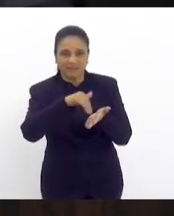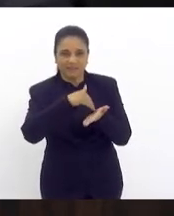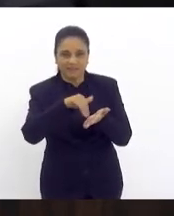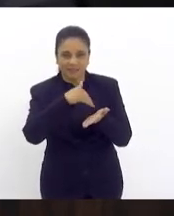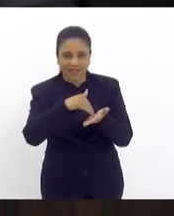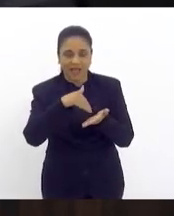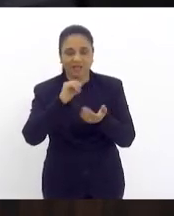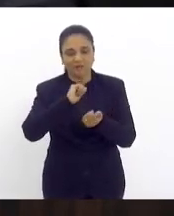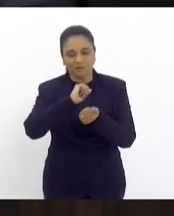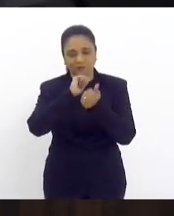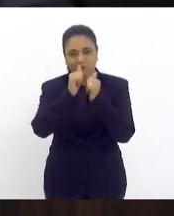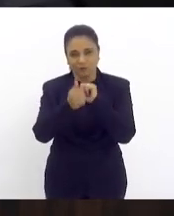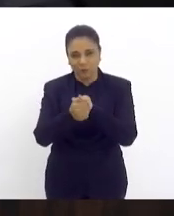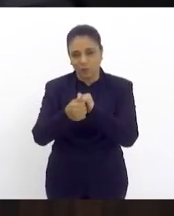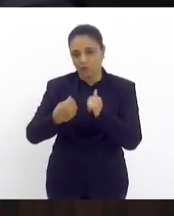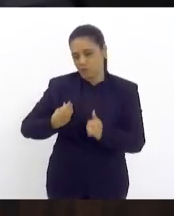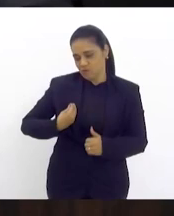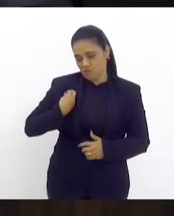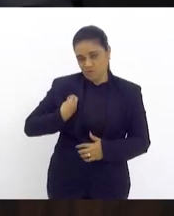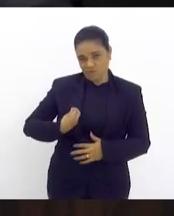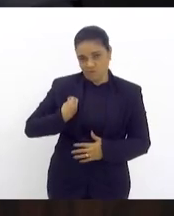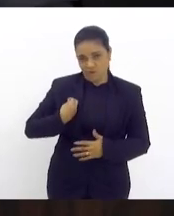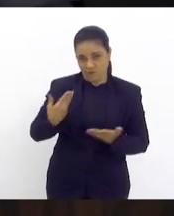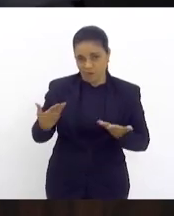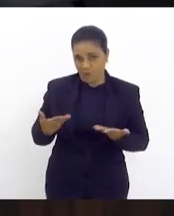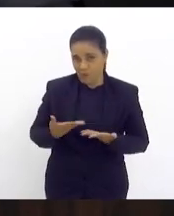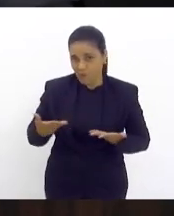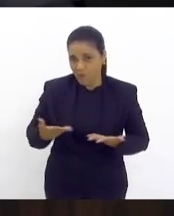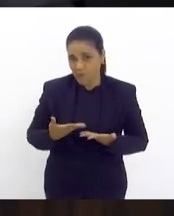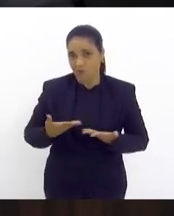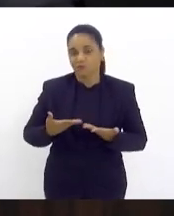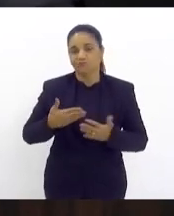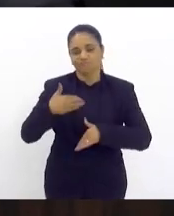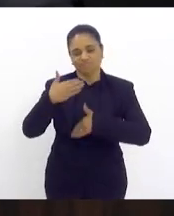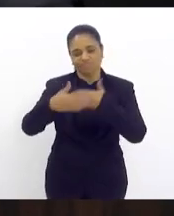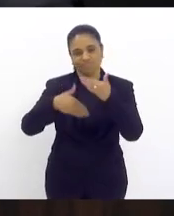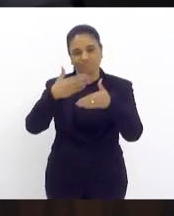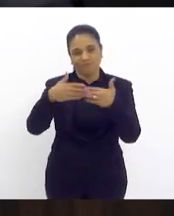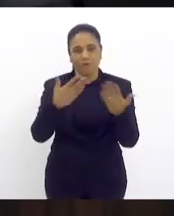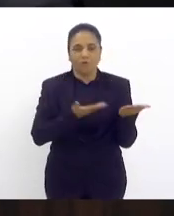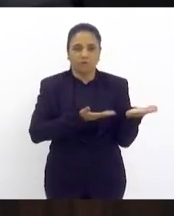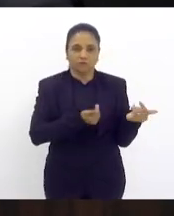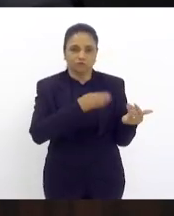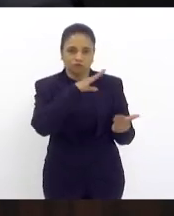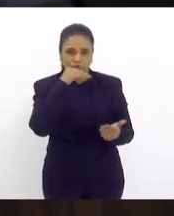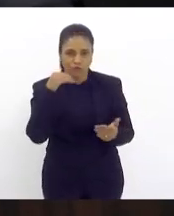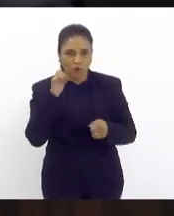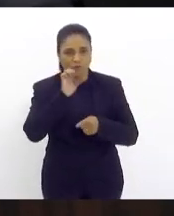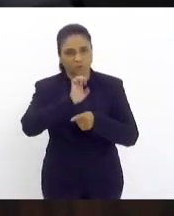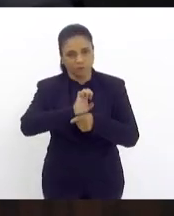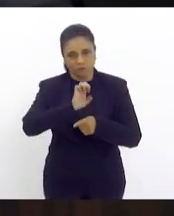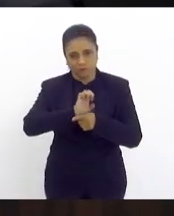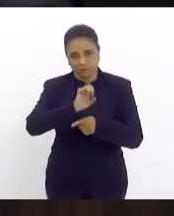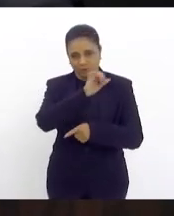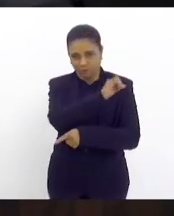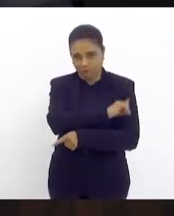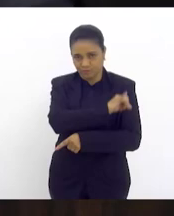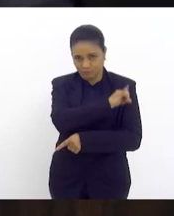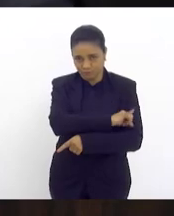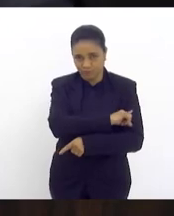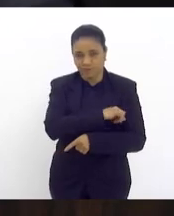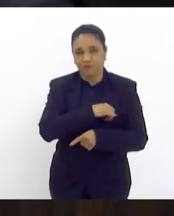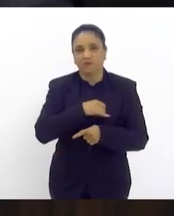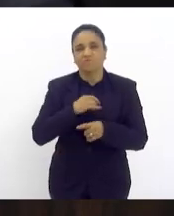esporte que eu tenho que falar que hoje esporte é vida esporte é o que engrandece esses jovens nosso estado aí que transforma a vida né Não